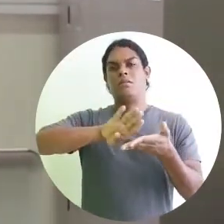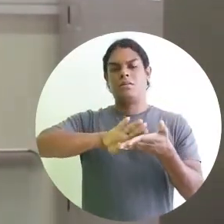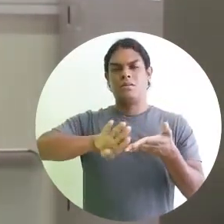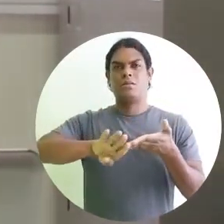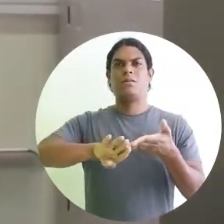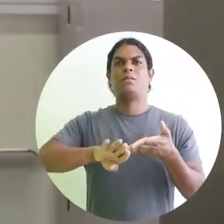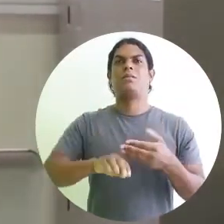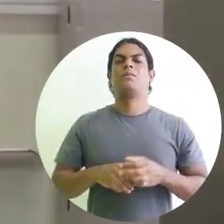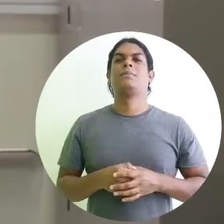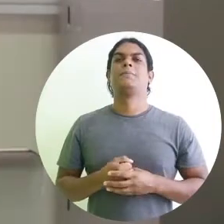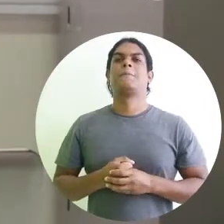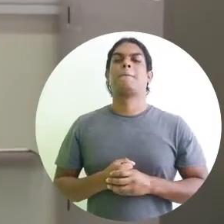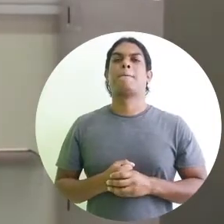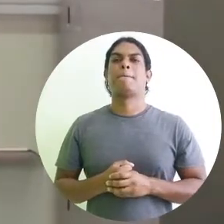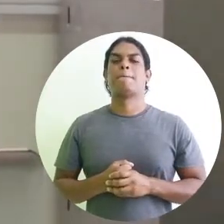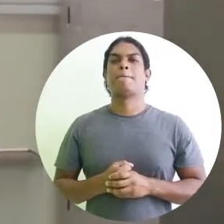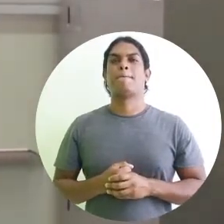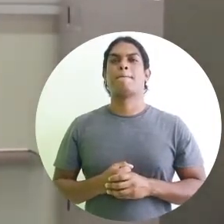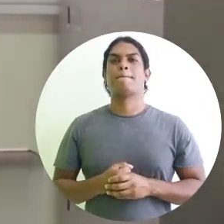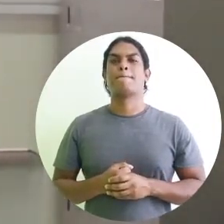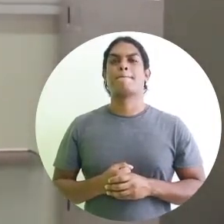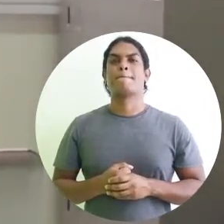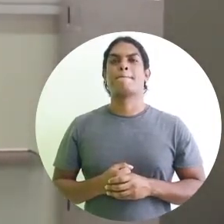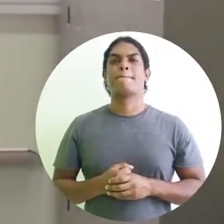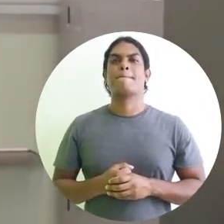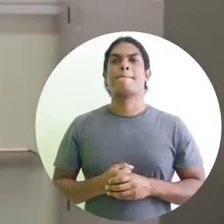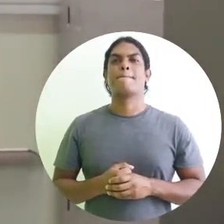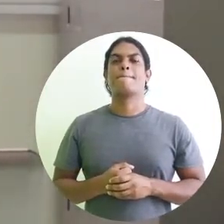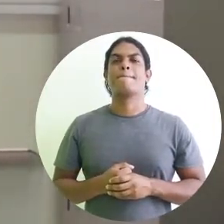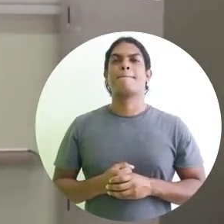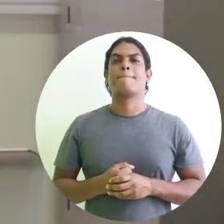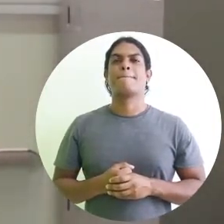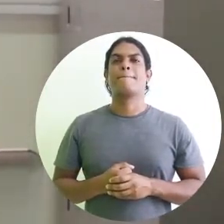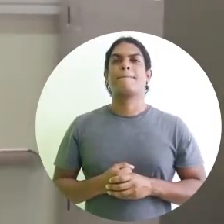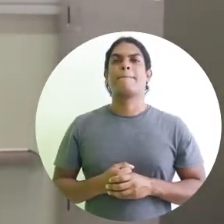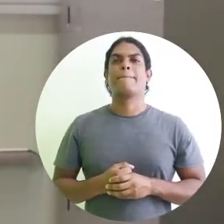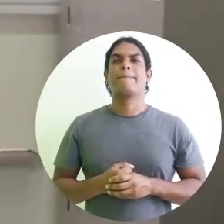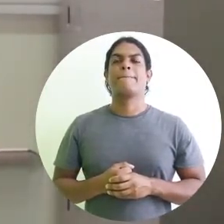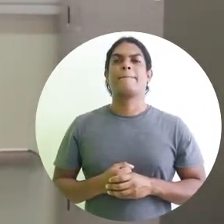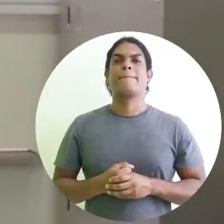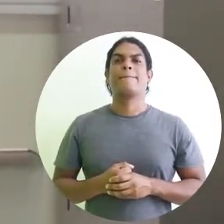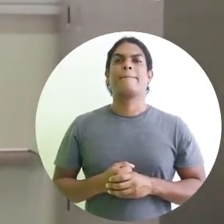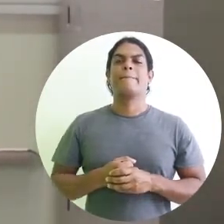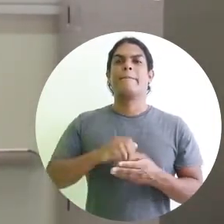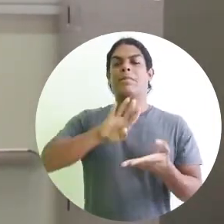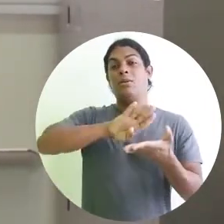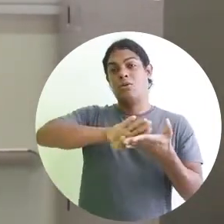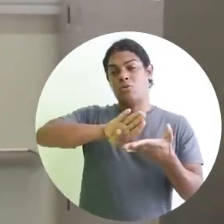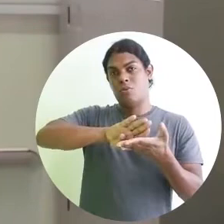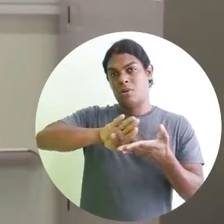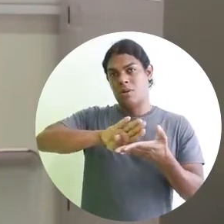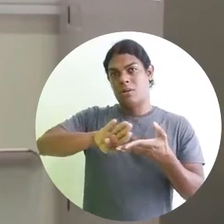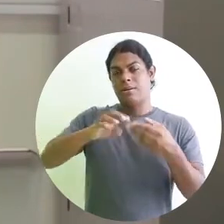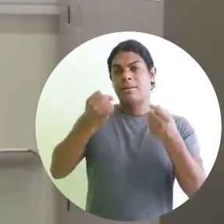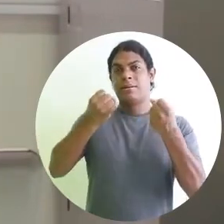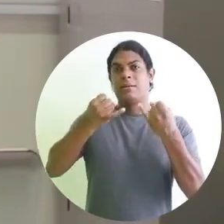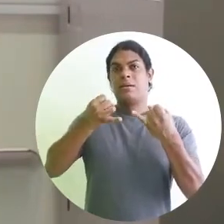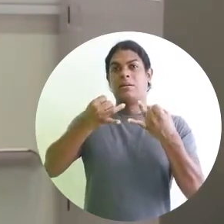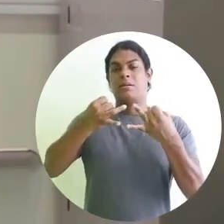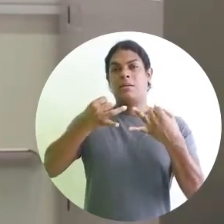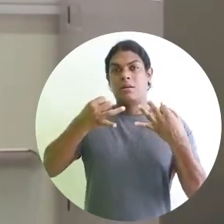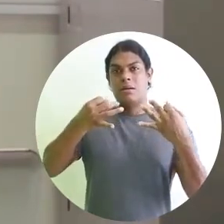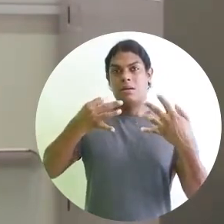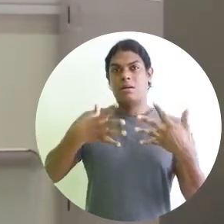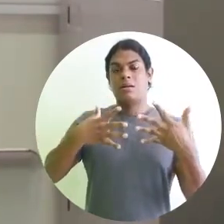através dessa carta de crédito emitida pelos bancos, garantindo que o exportador irá